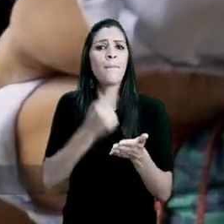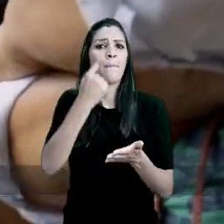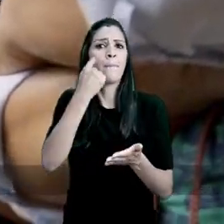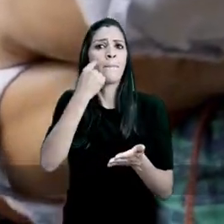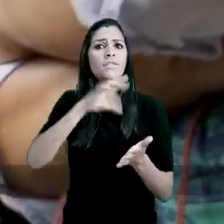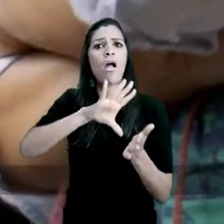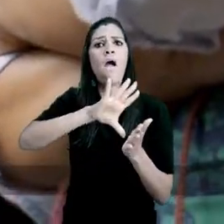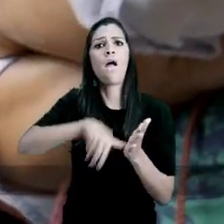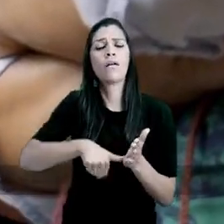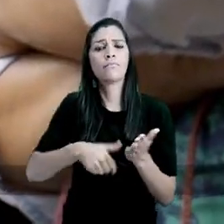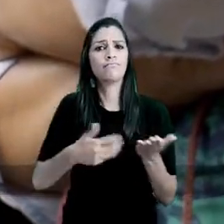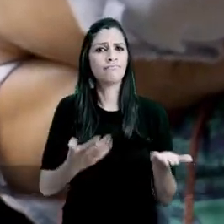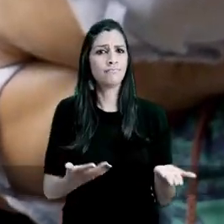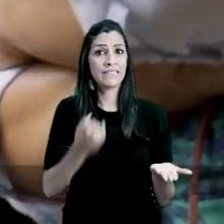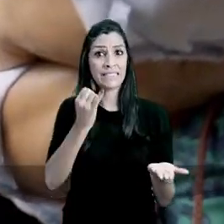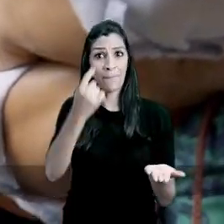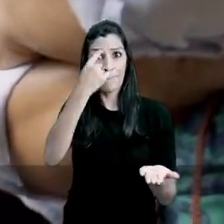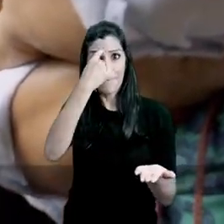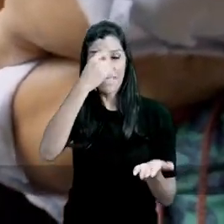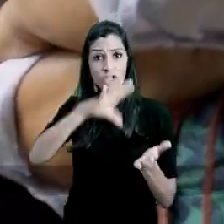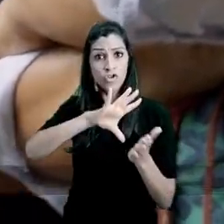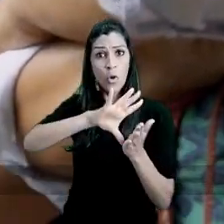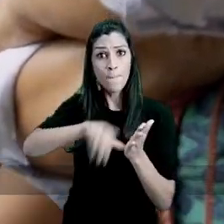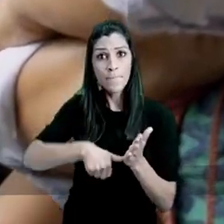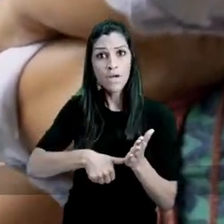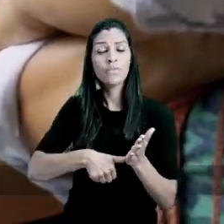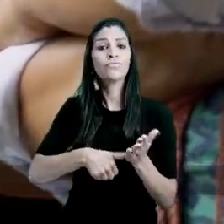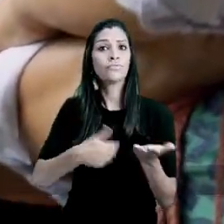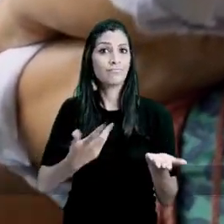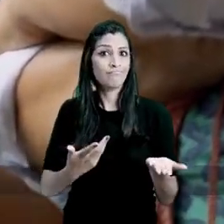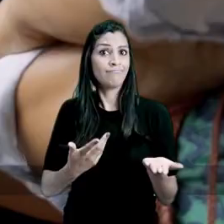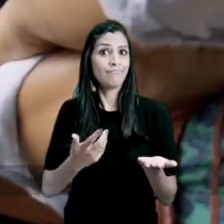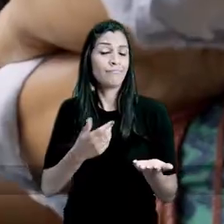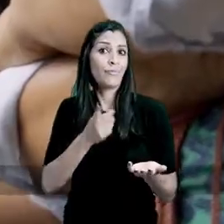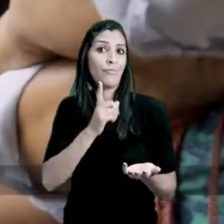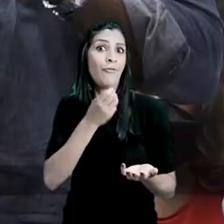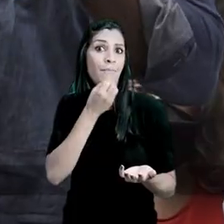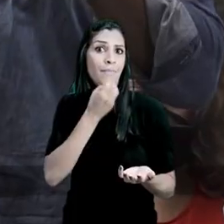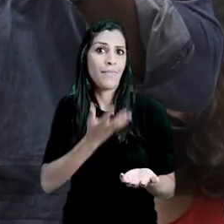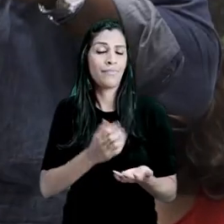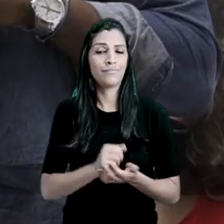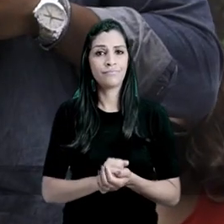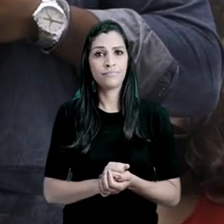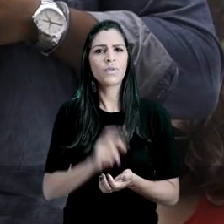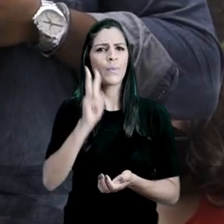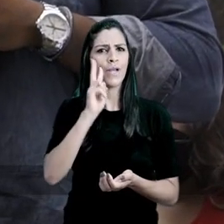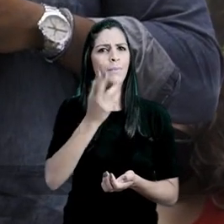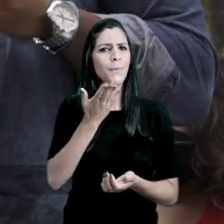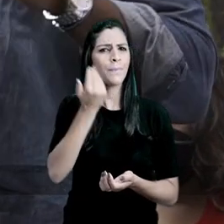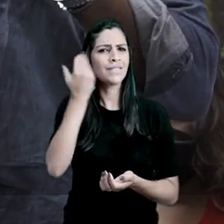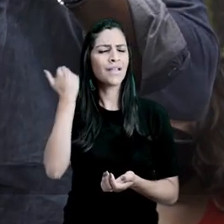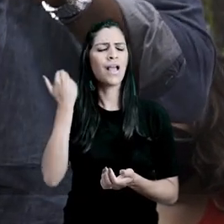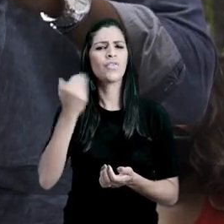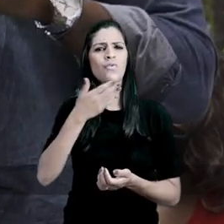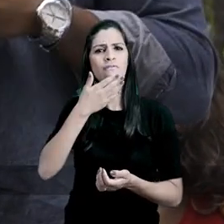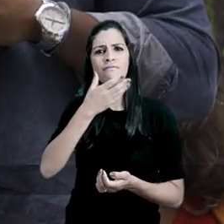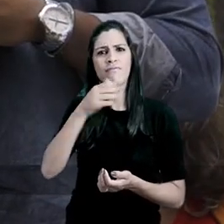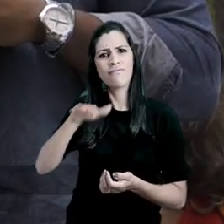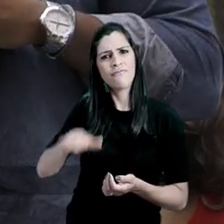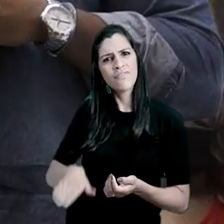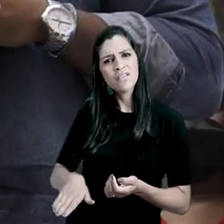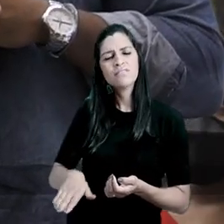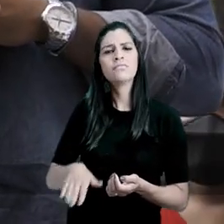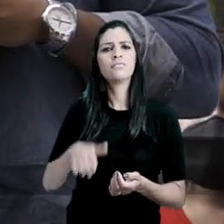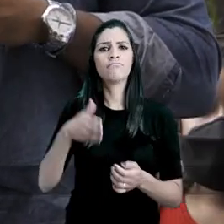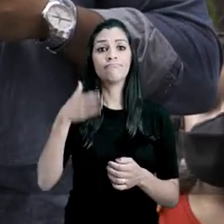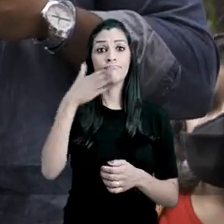pode encostar em nada pra não acharem que a gente tá roubando. Porque se acharem que a gente tá roubando, a gente pode não sair vivo. Só me lembro da minha infância, quando todas as vezes que eu